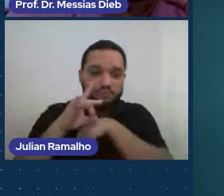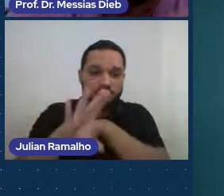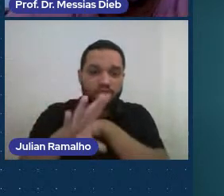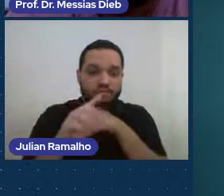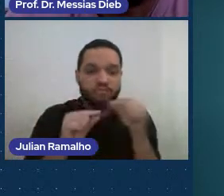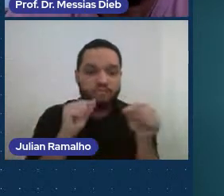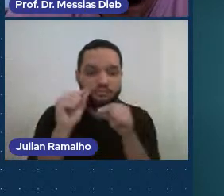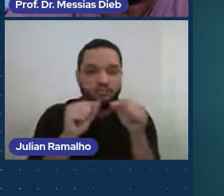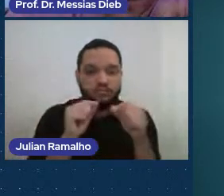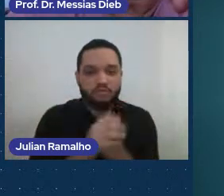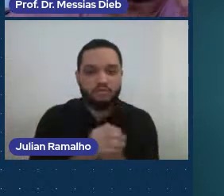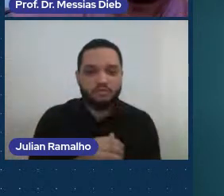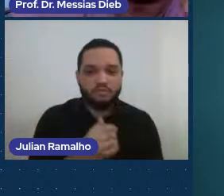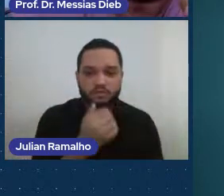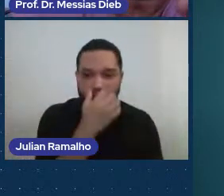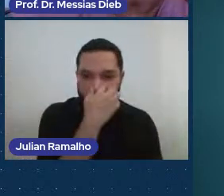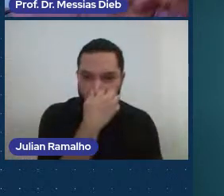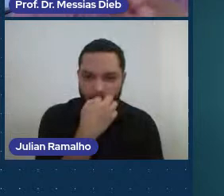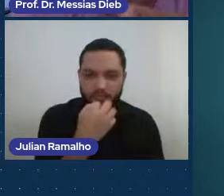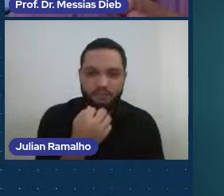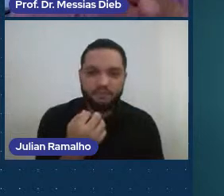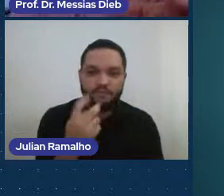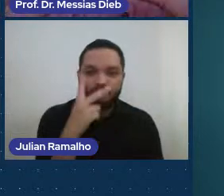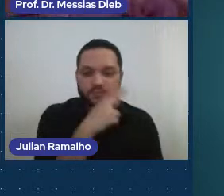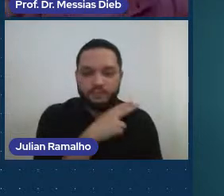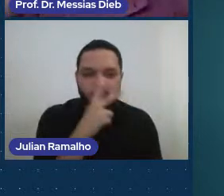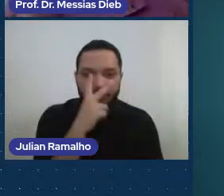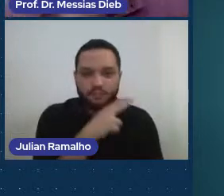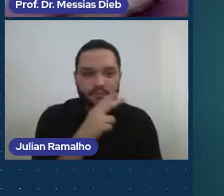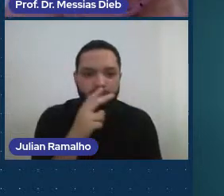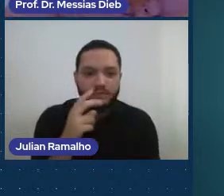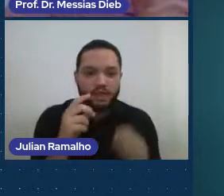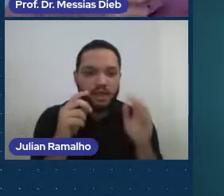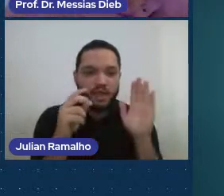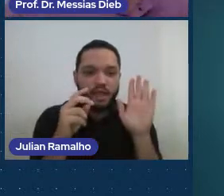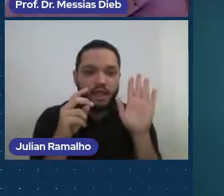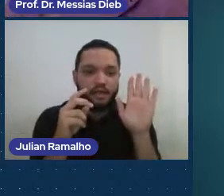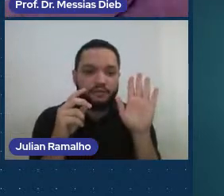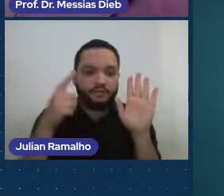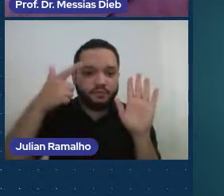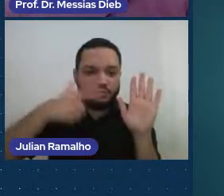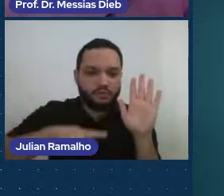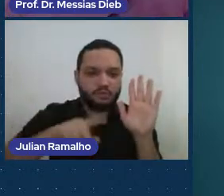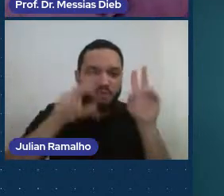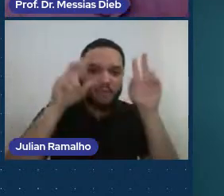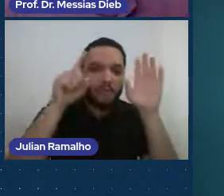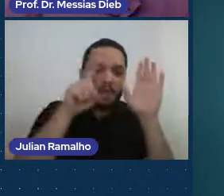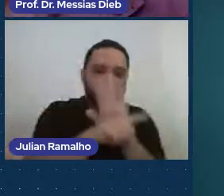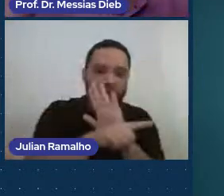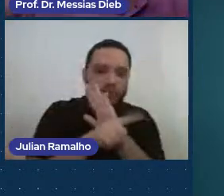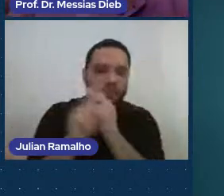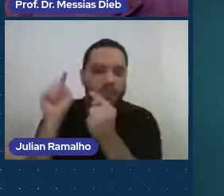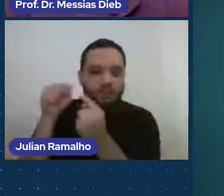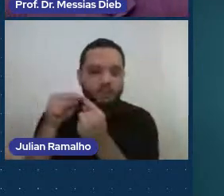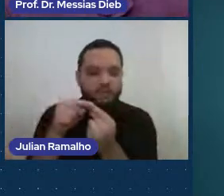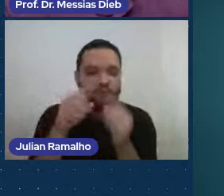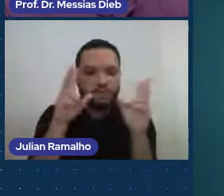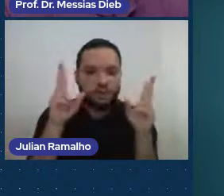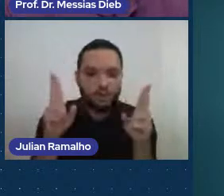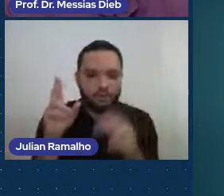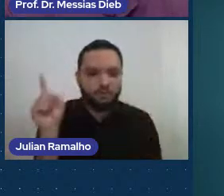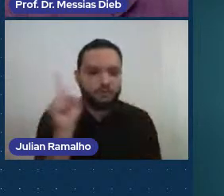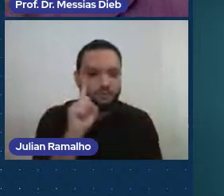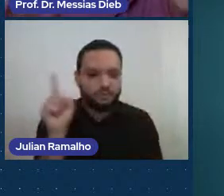não repitam a pergunta no objetivo. Agora há pouco eu falava, a pergunta, ela gera